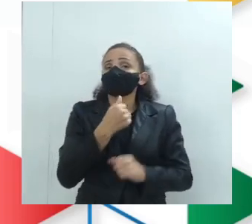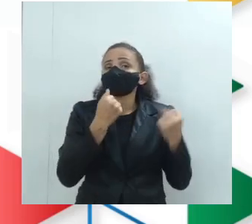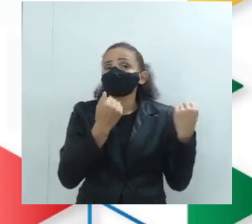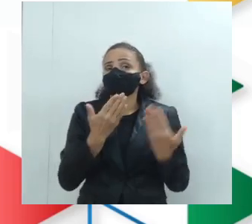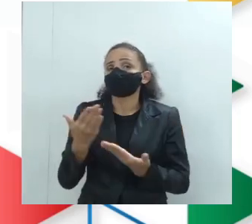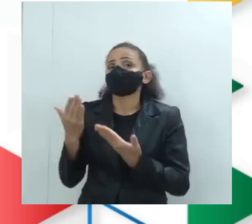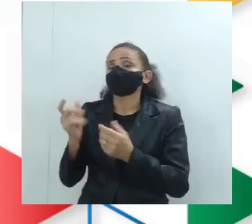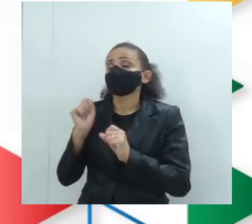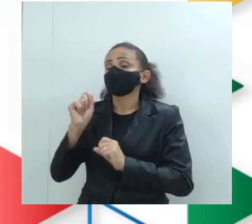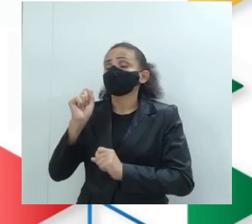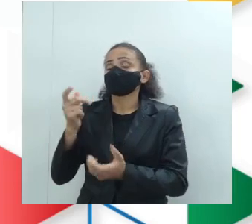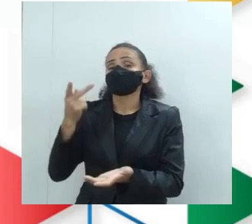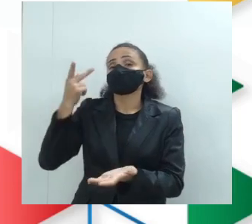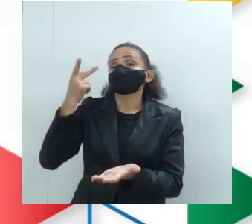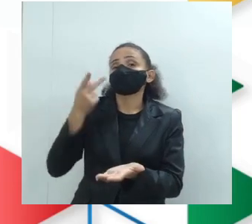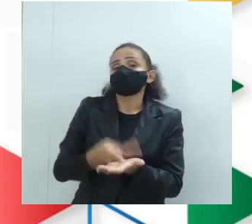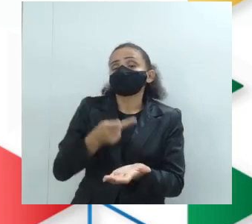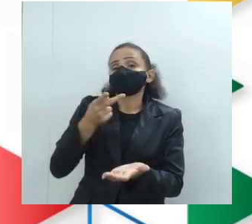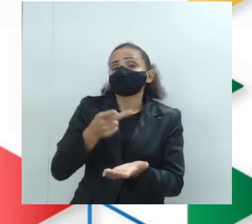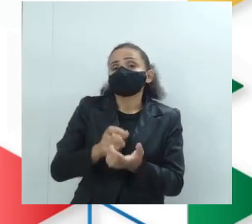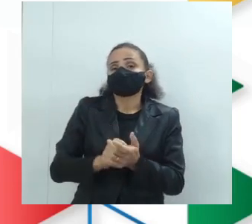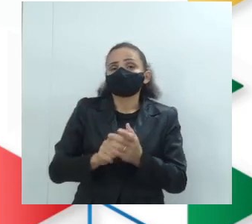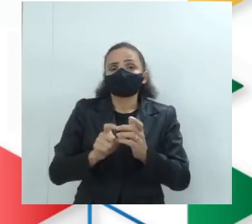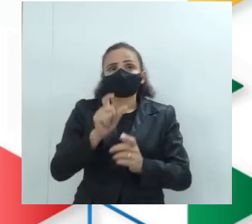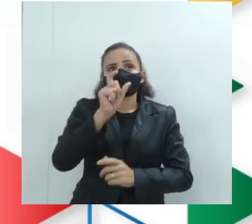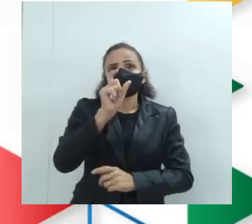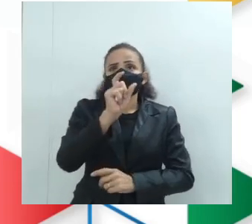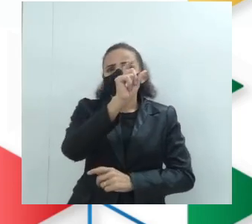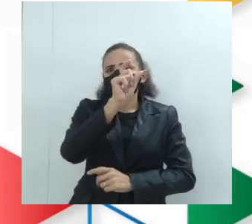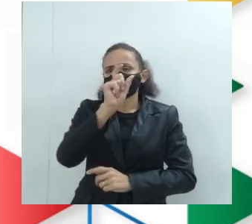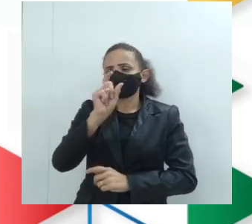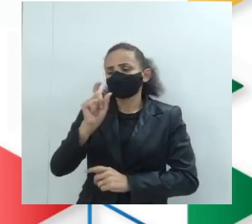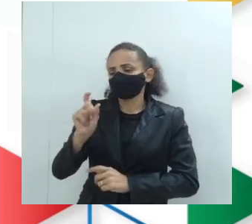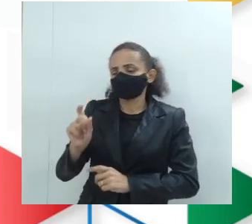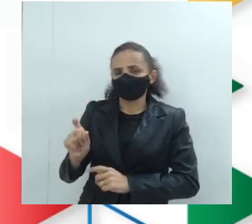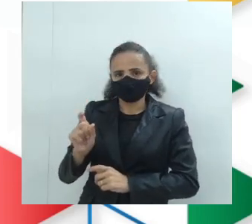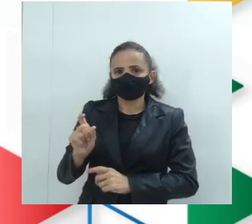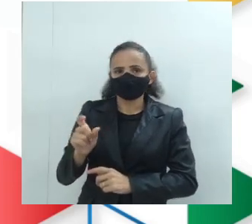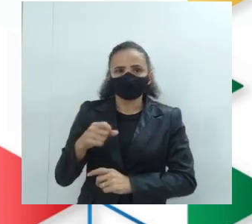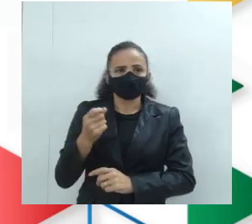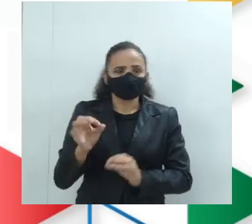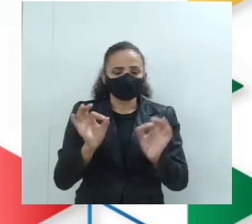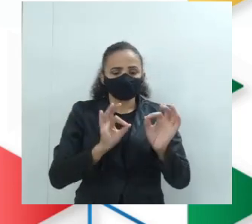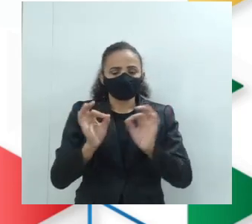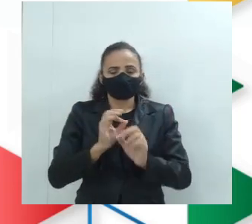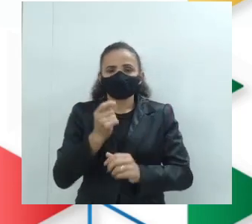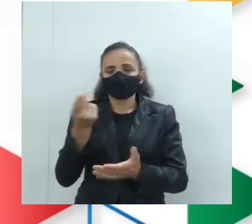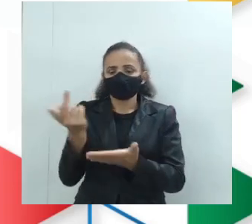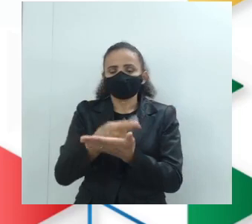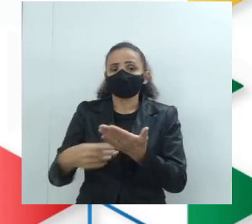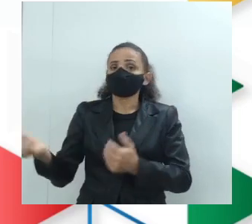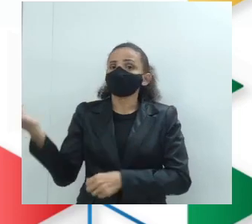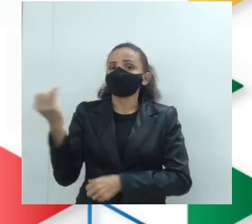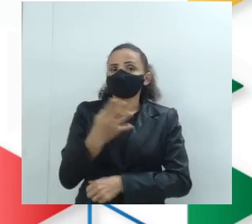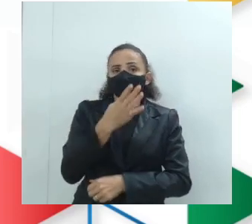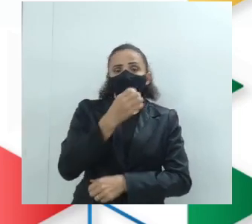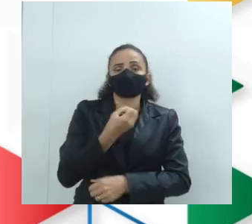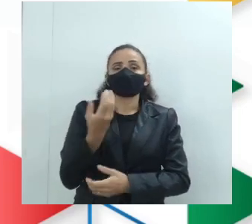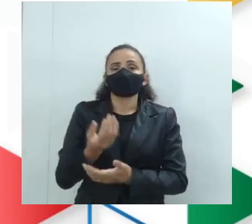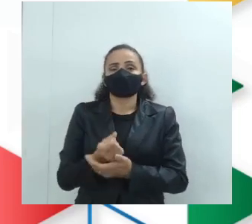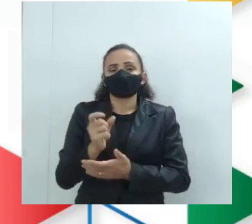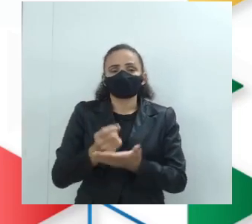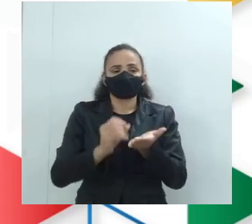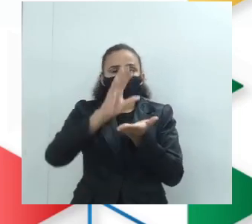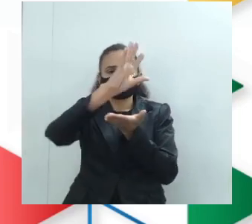O que ela forma depois que eu faço a reflexão em relação à reta? Forma essa figura nova aí, que é a partir